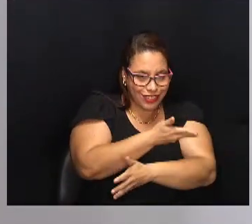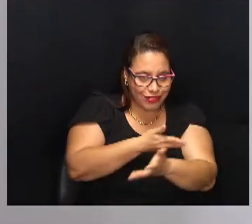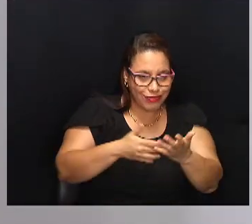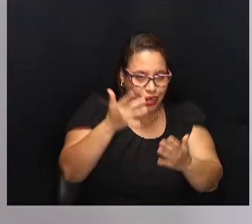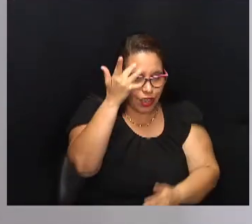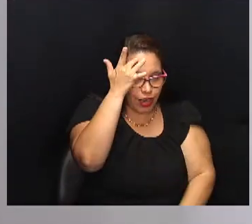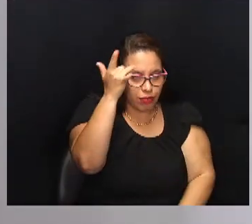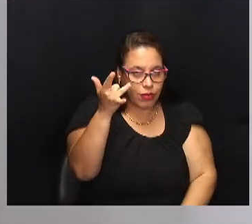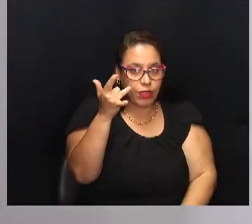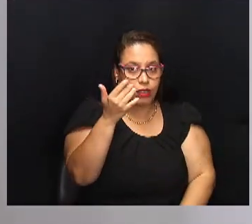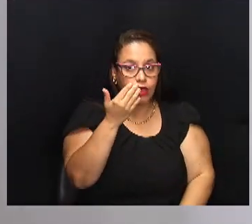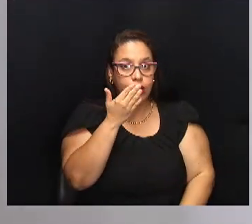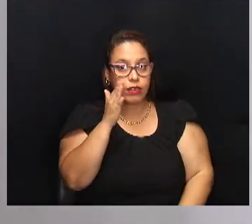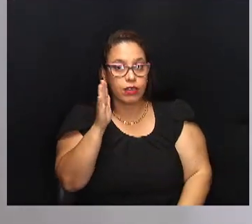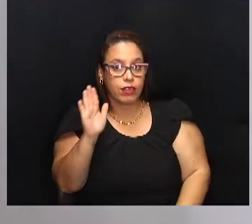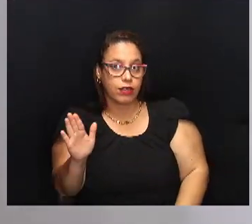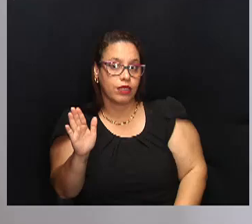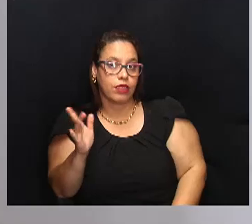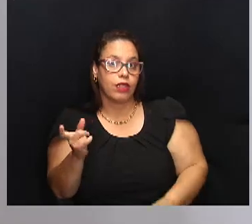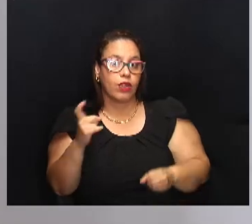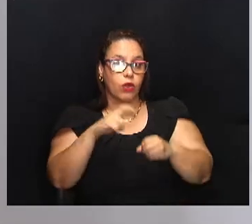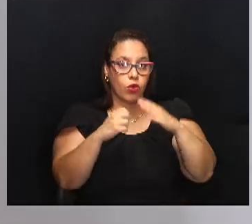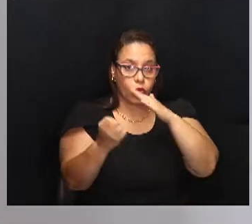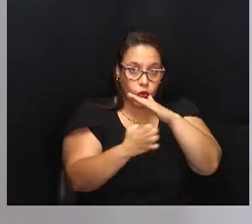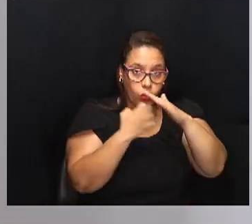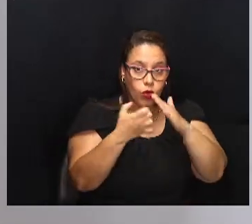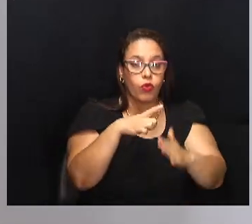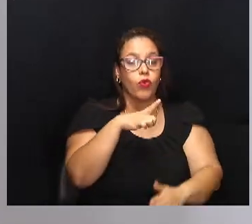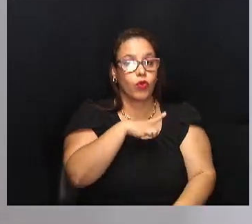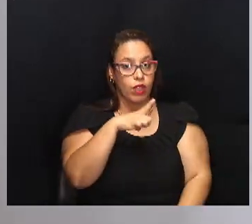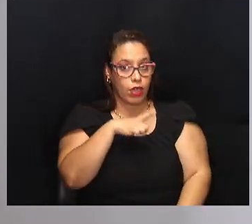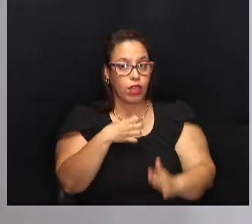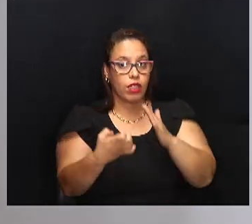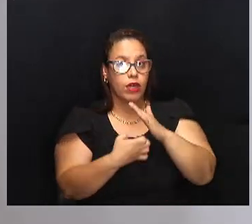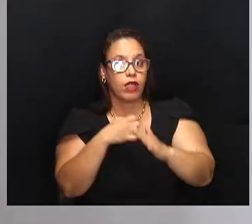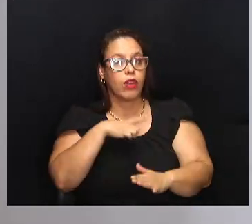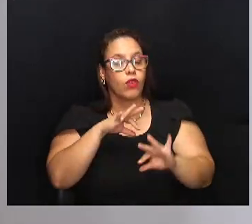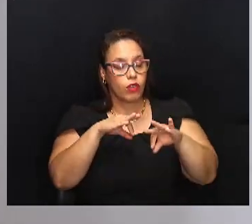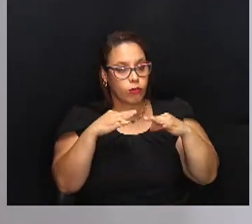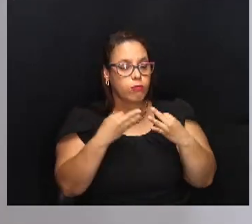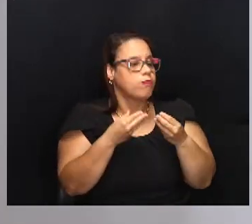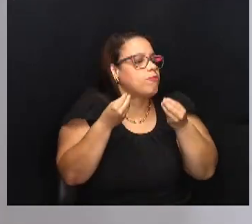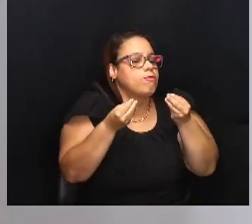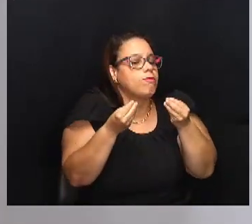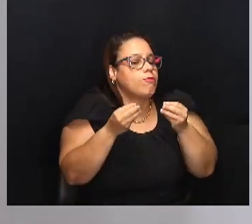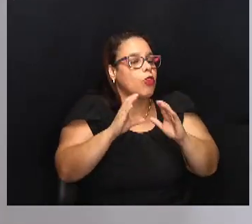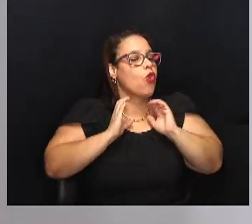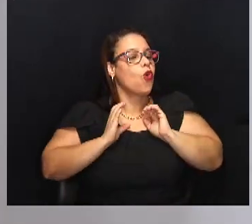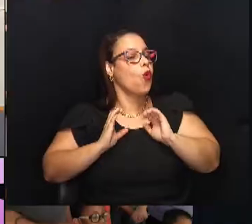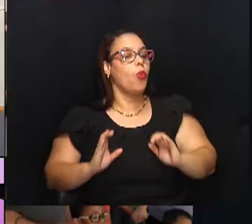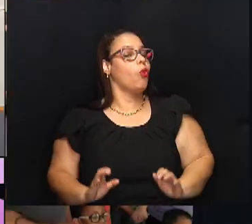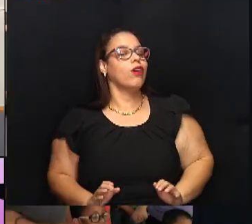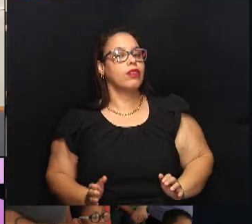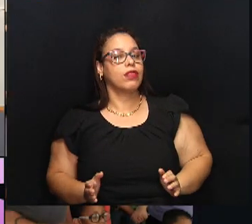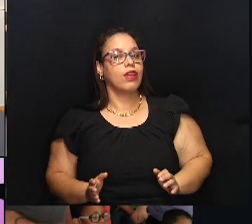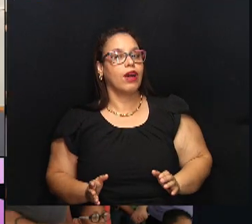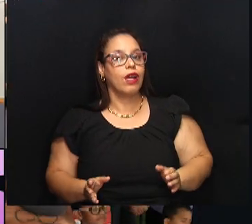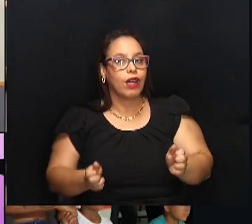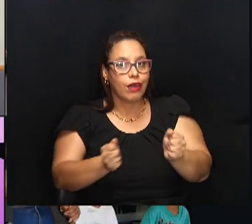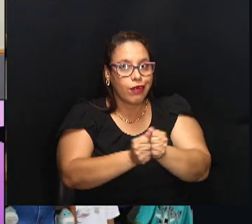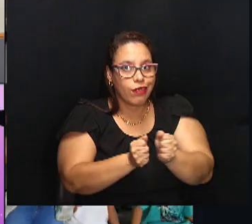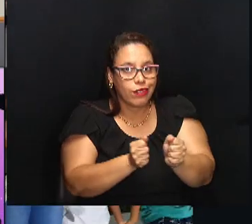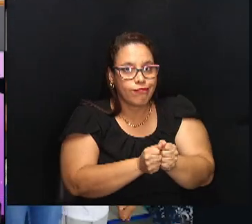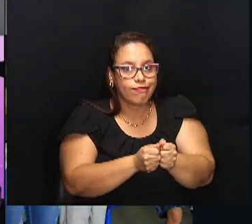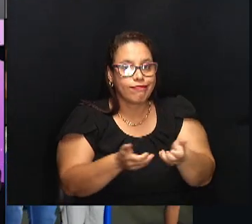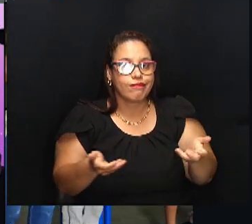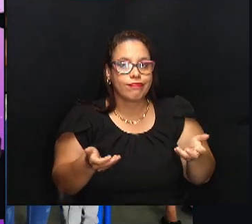Amanhã, futuramente, vocês vão estar numa empresa ou vão ter uma empresa, vocês vão ter uma família, como vocês vão se comportar no meio, né?